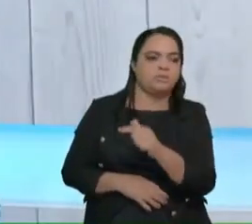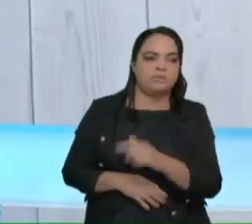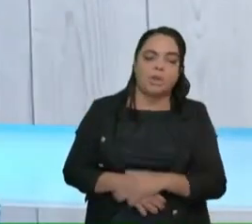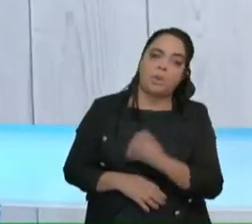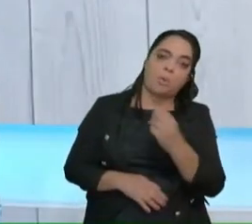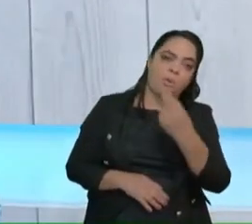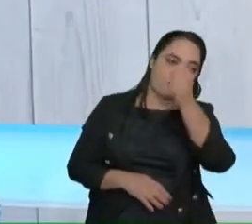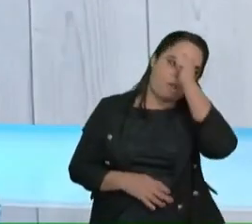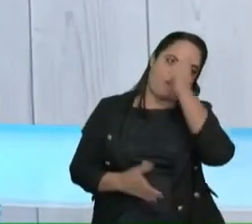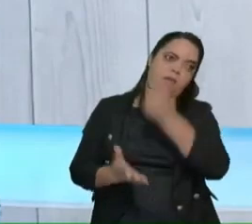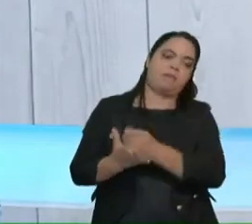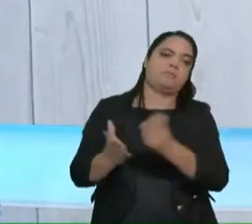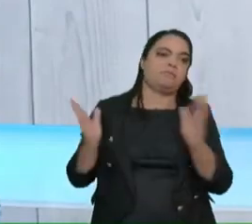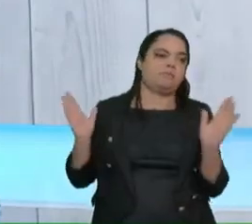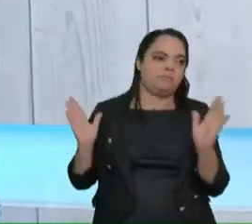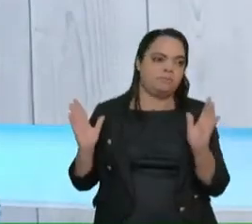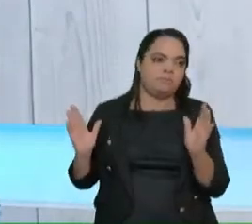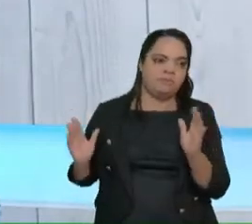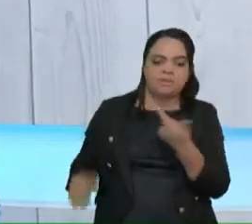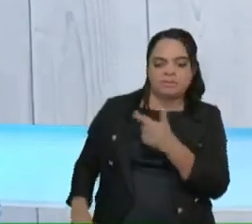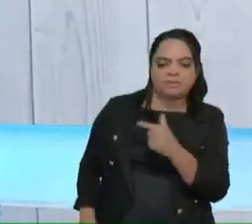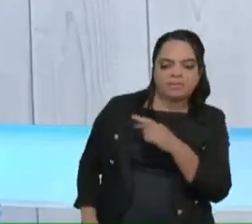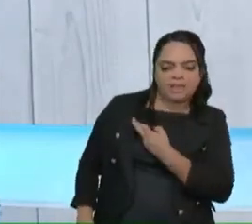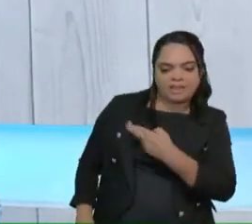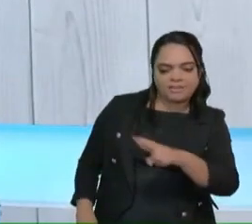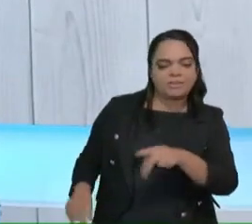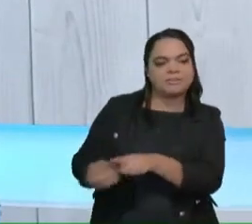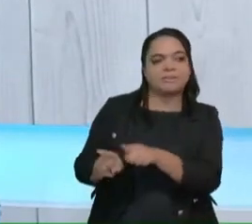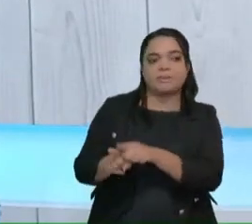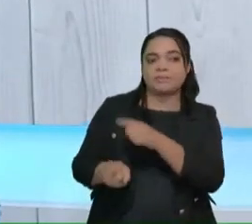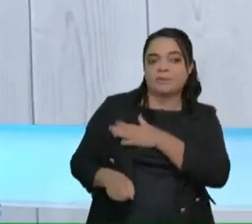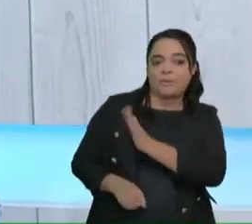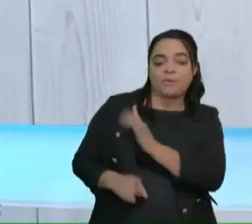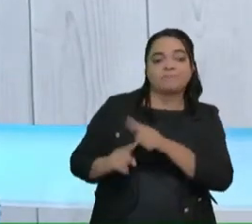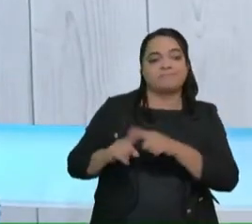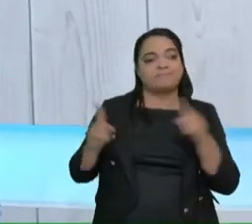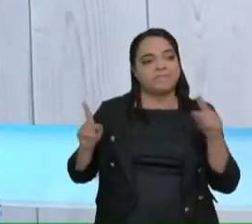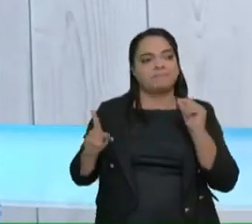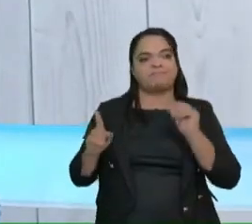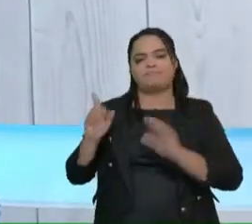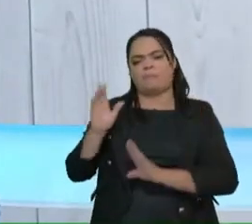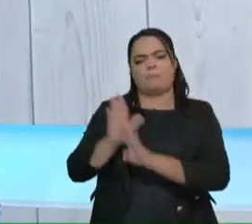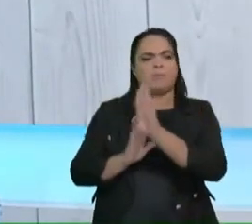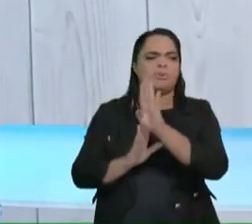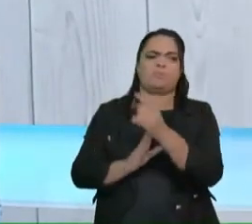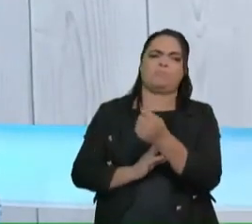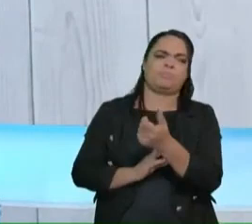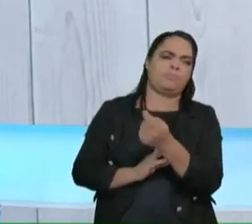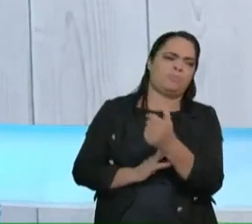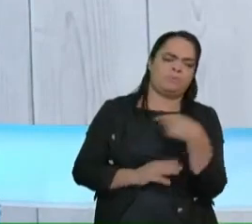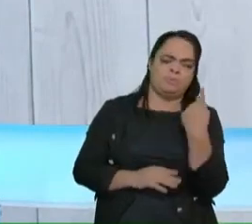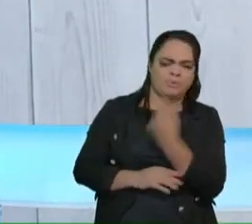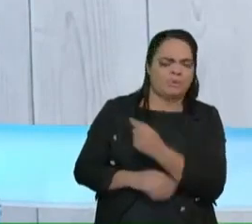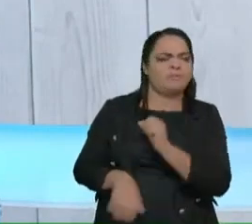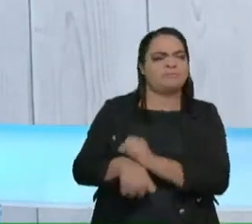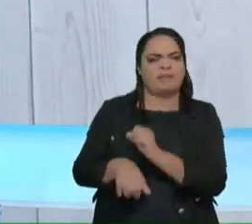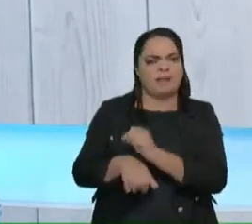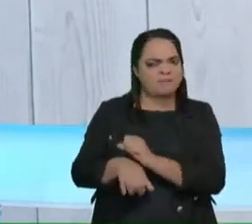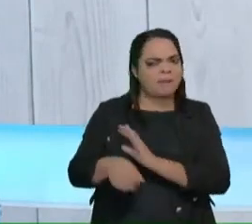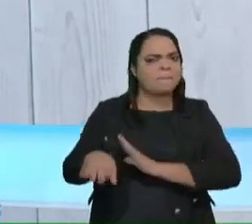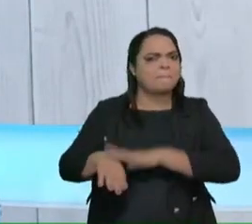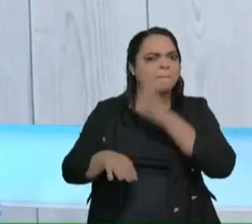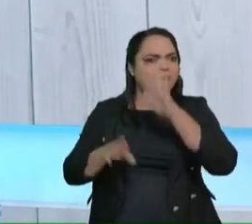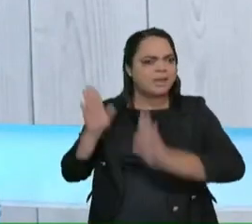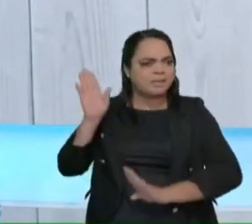os ateus né quer dizer não só não temho como não gosto né mas aumentou pouco perto do que a gente até espera né Por causa